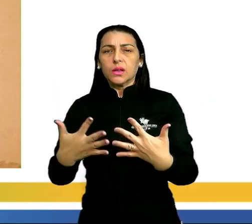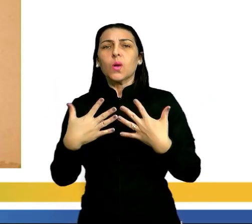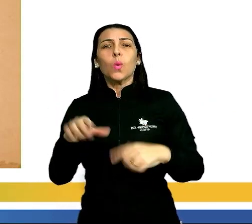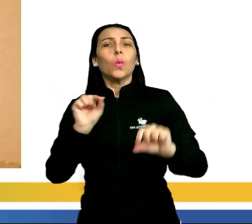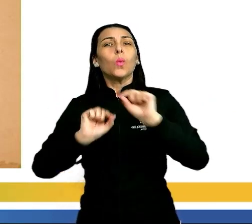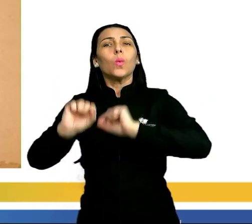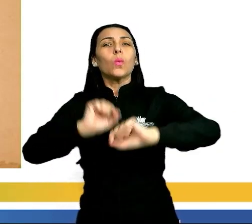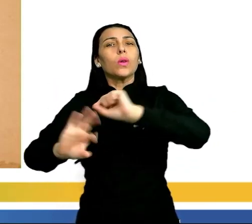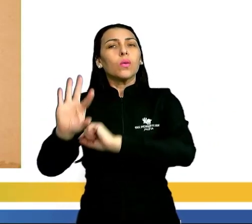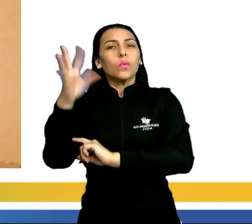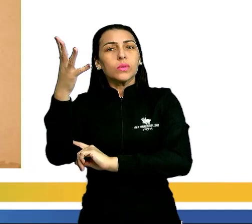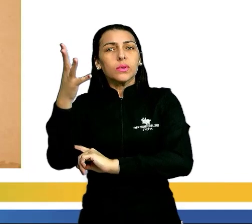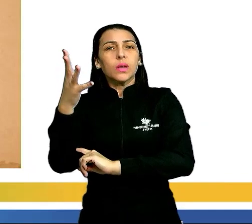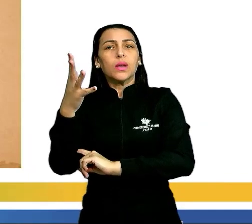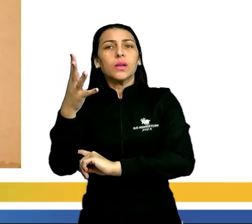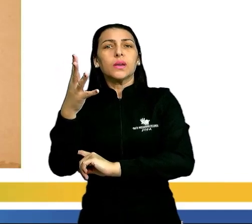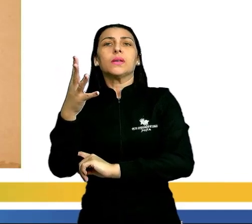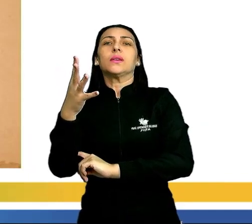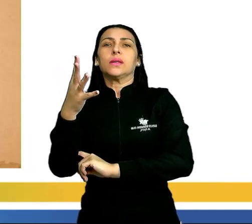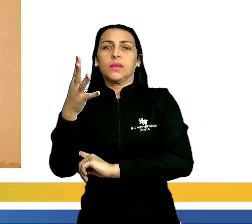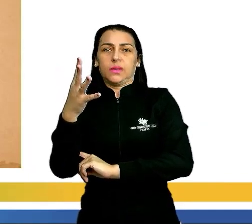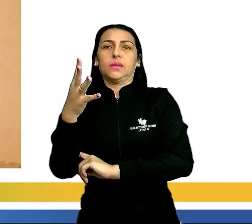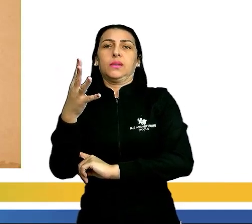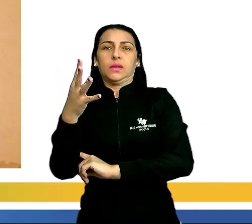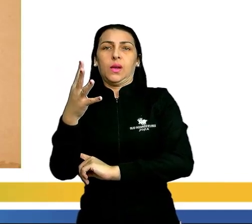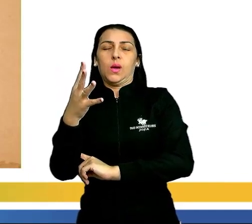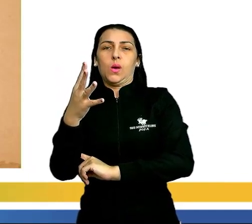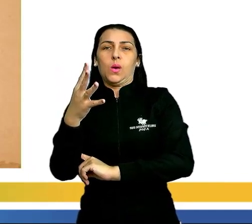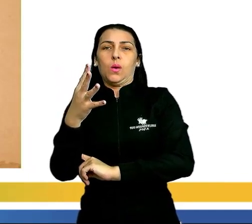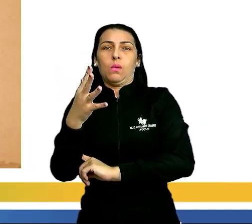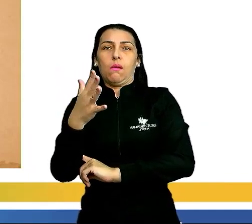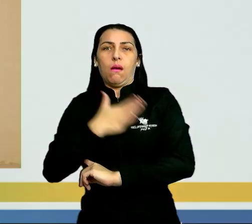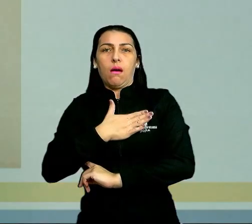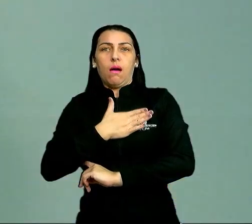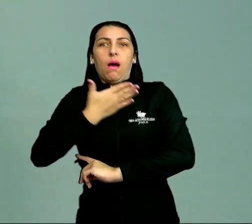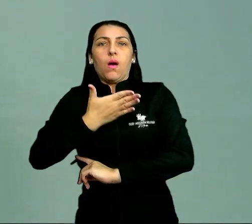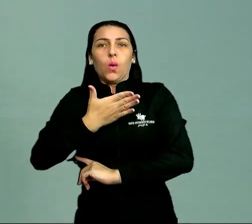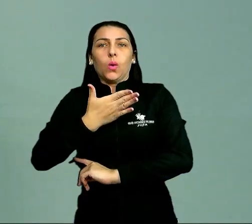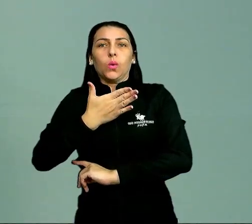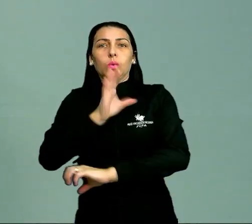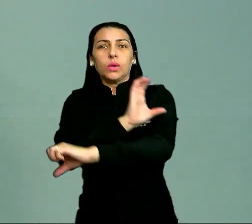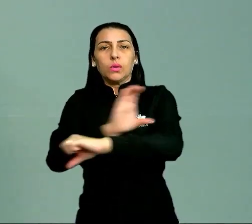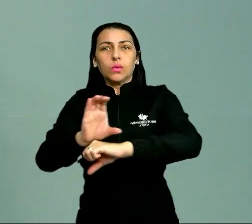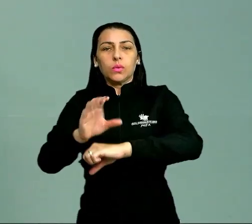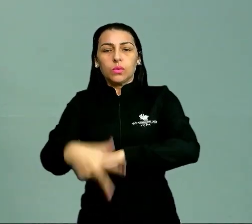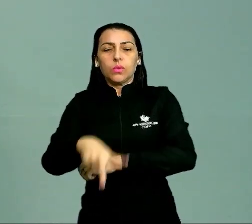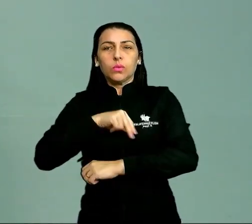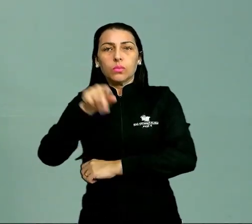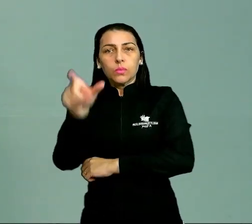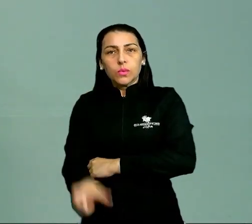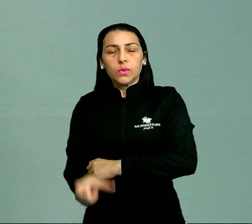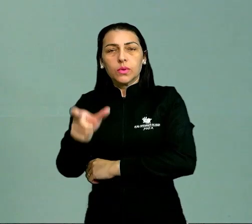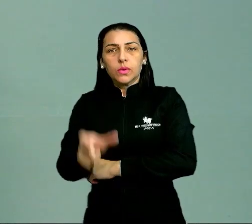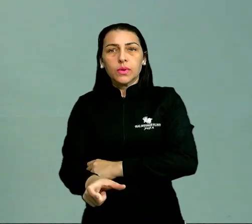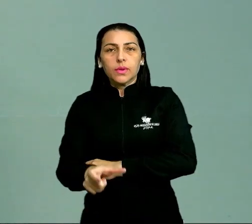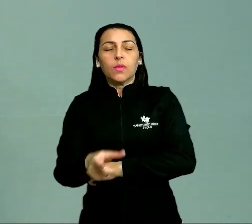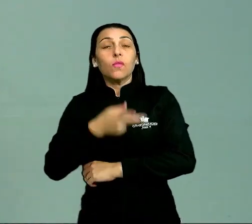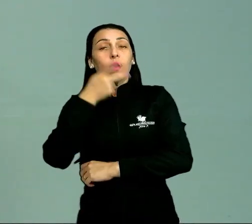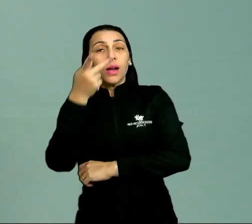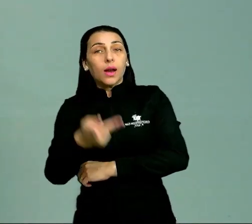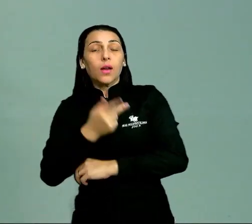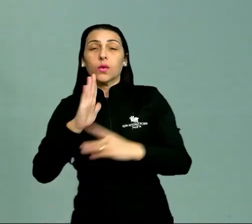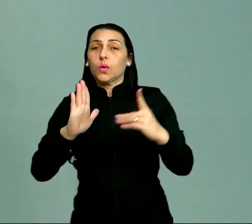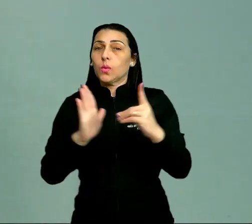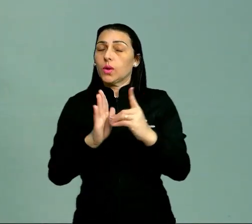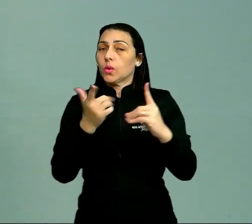que acontece? Um choque cultural. Aí nós temos um choque cultural. Os portugueses, eles acabavam dizendo que